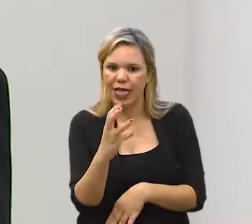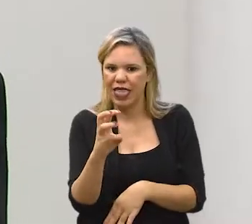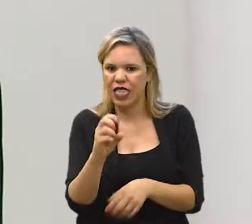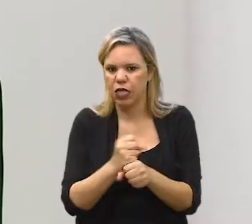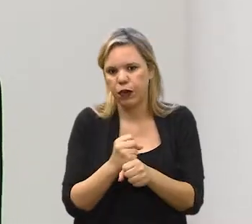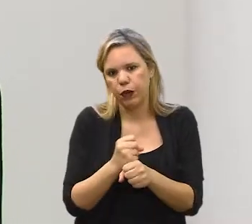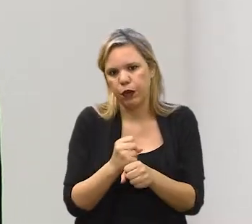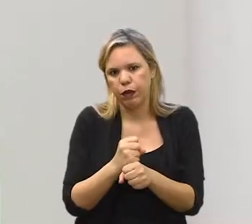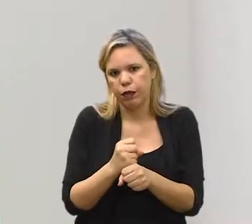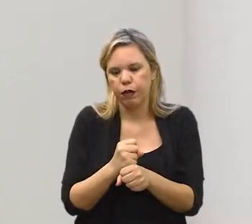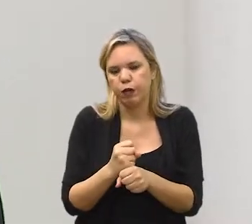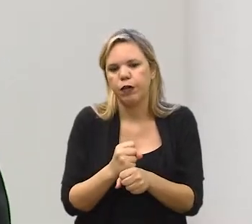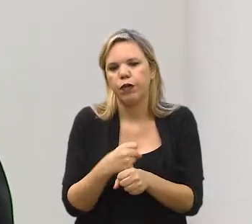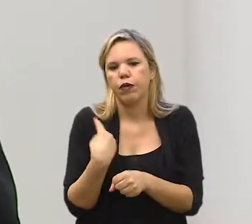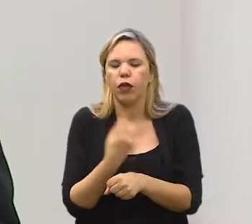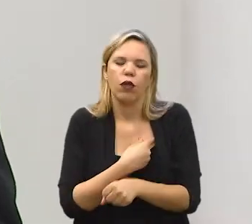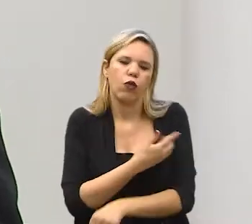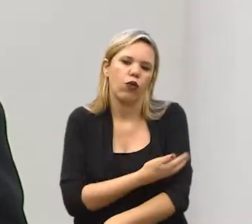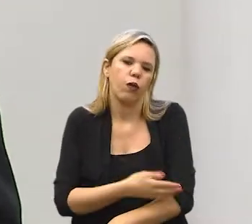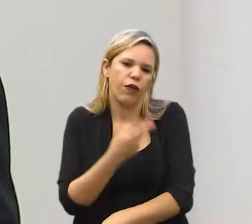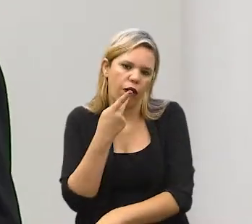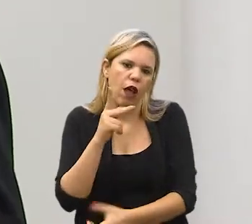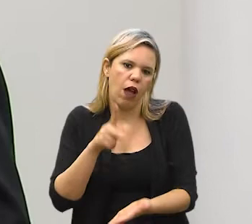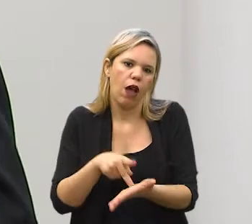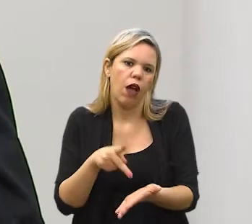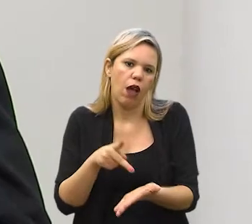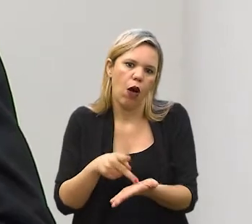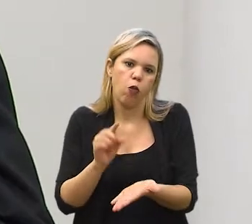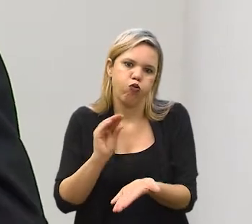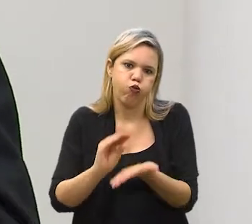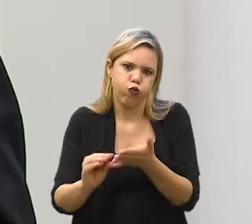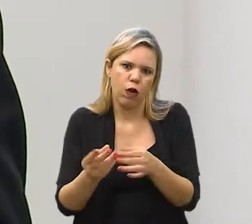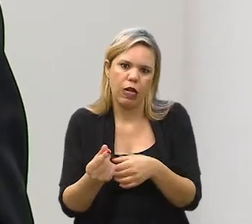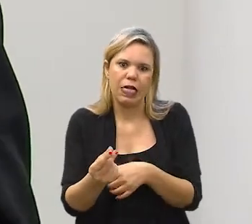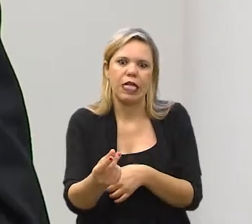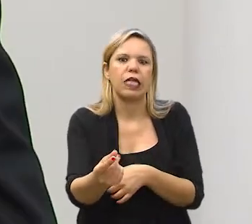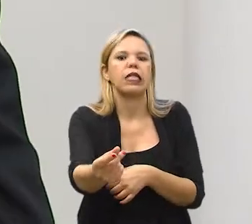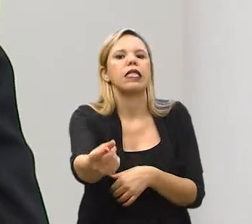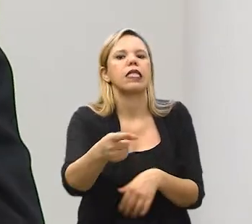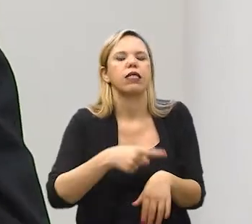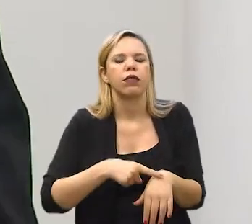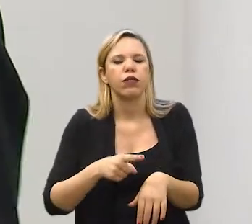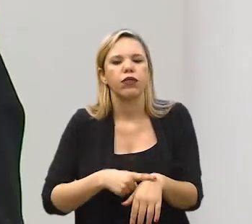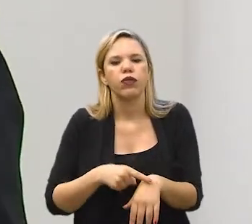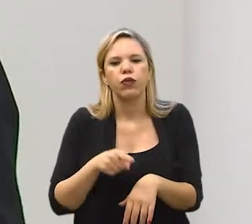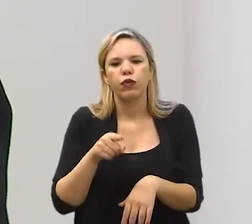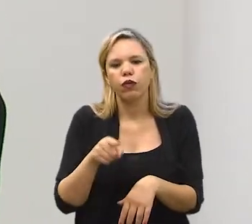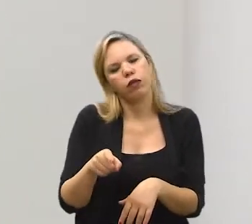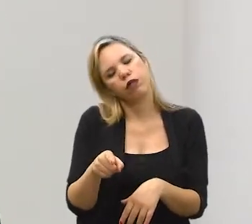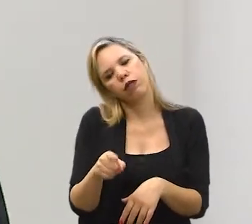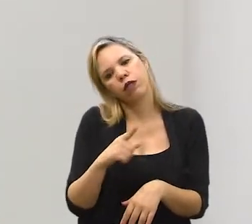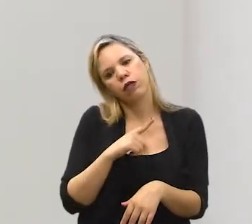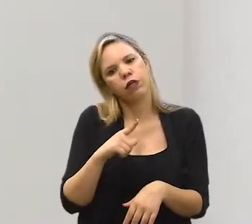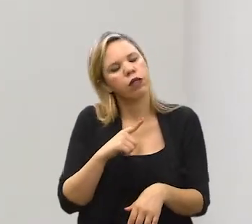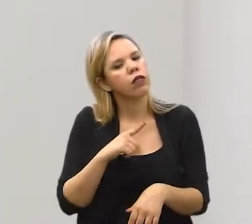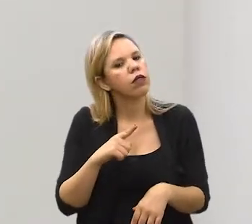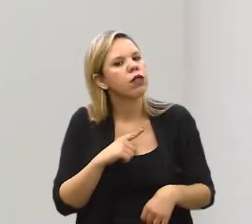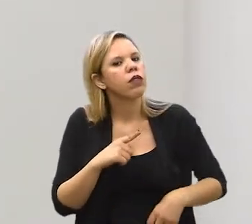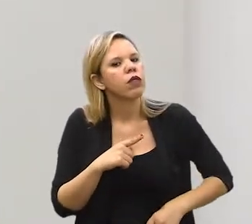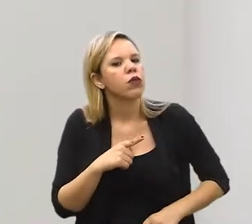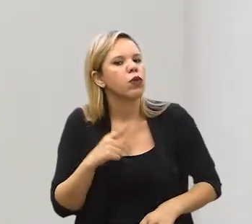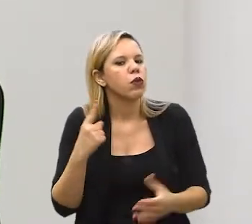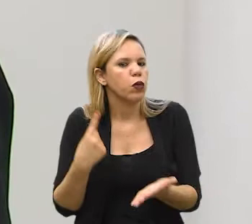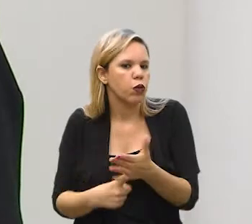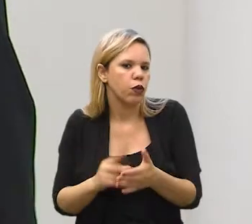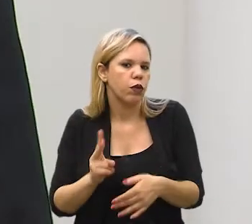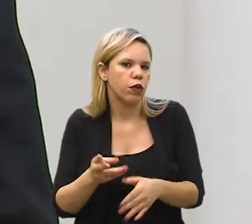anos. Então, costumamos dizer que é realmente um investimento a longo prazo, onde você vai ter aquele